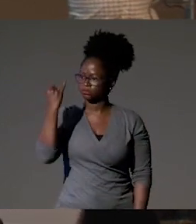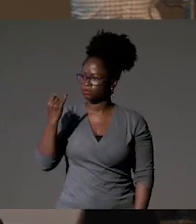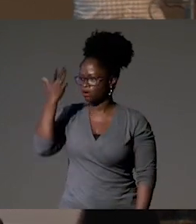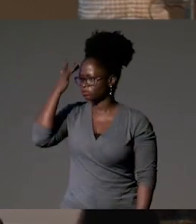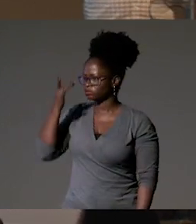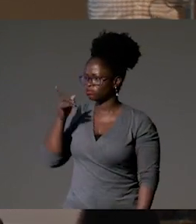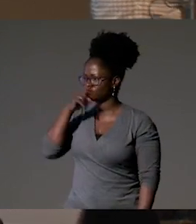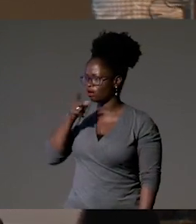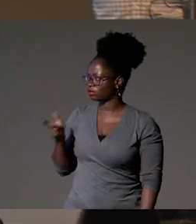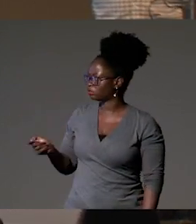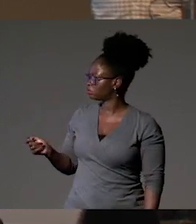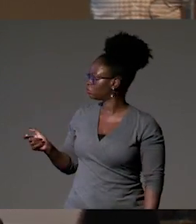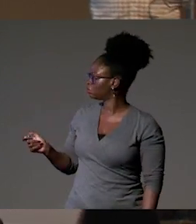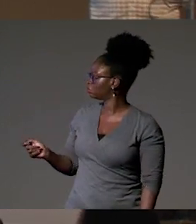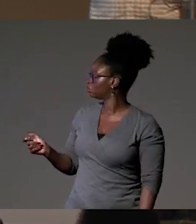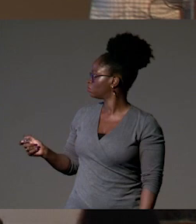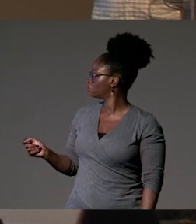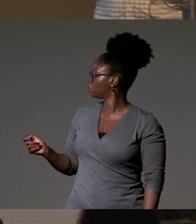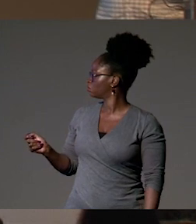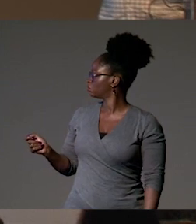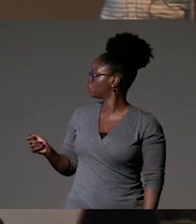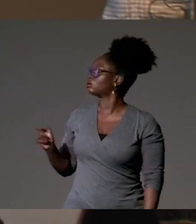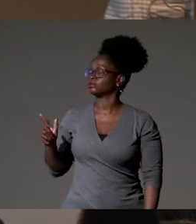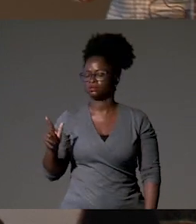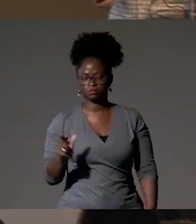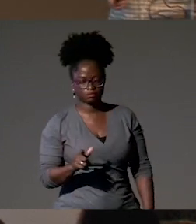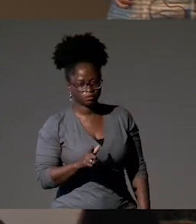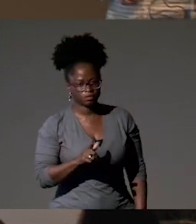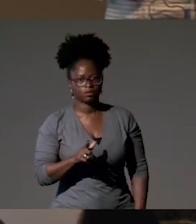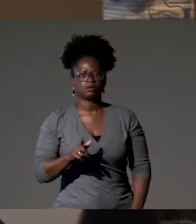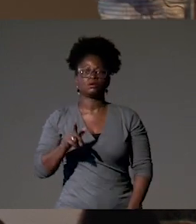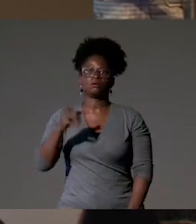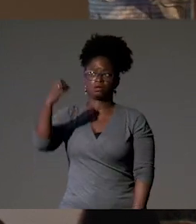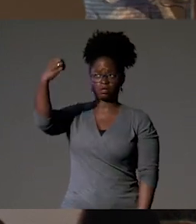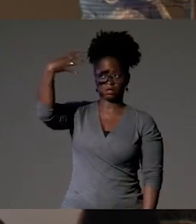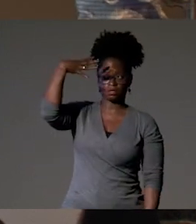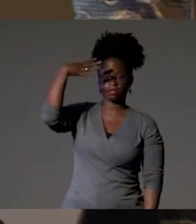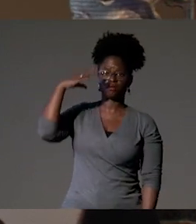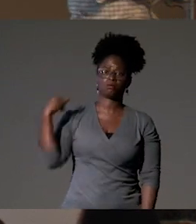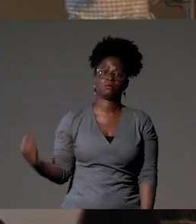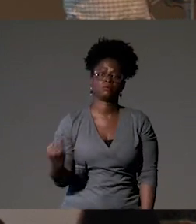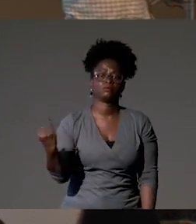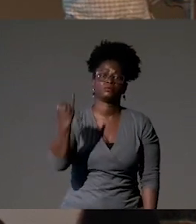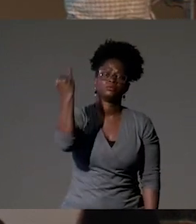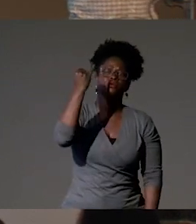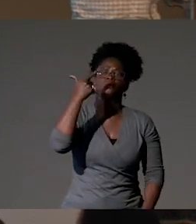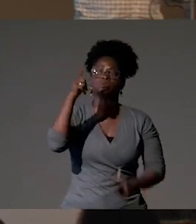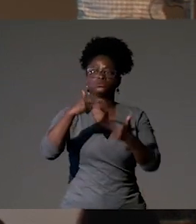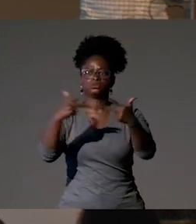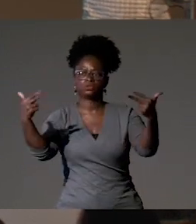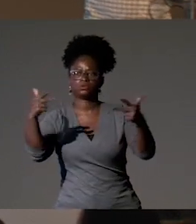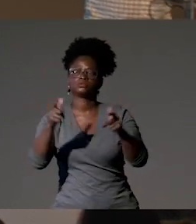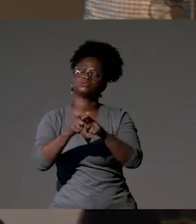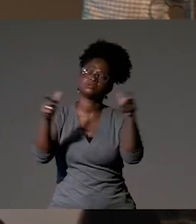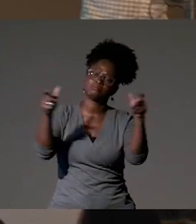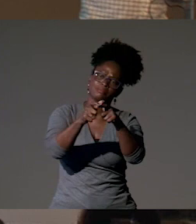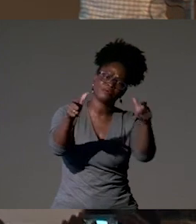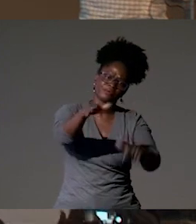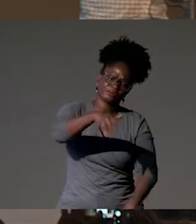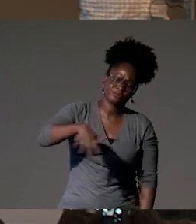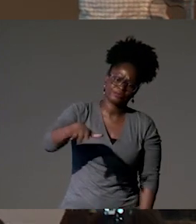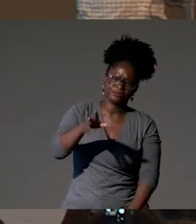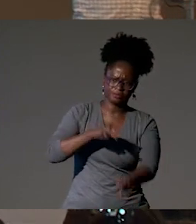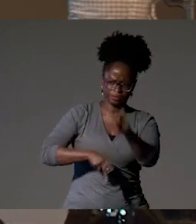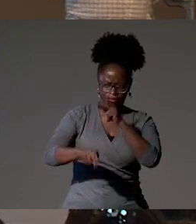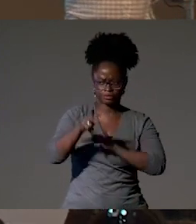do... O grande destaque é a luz, mas também é importante outra coisa que, na grande maioria de nós, população,